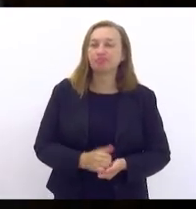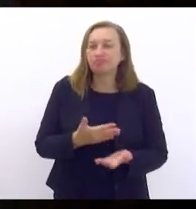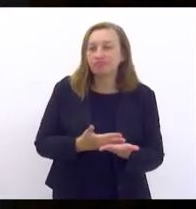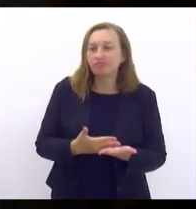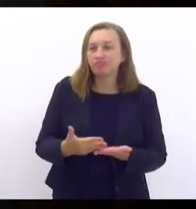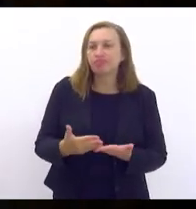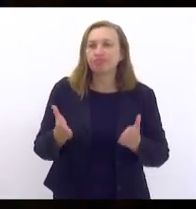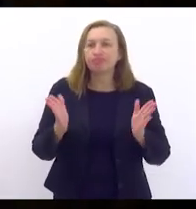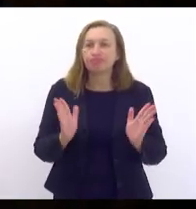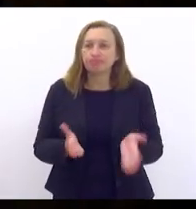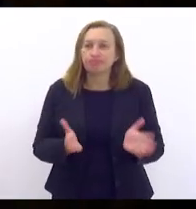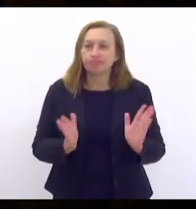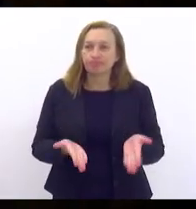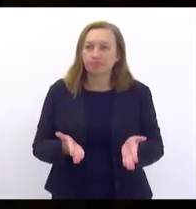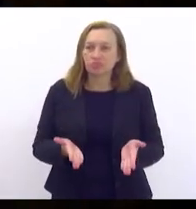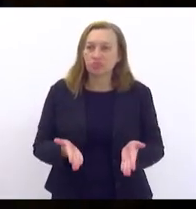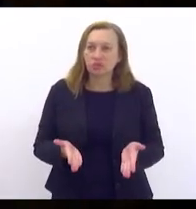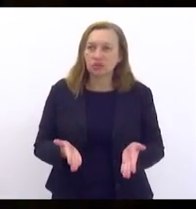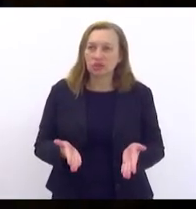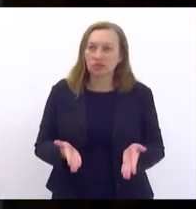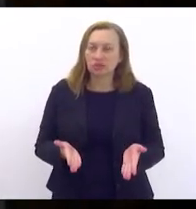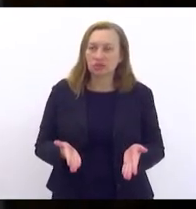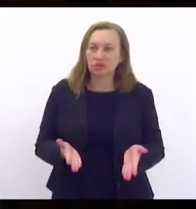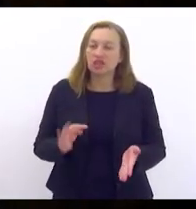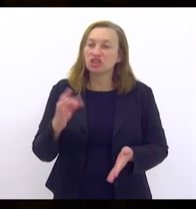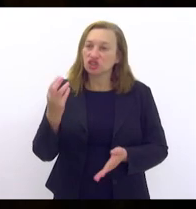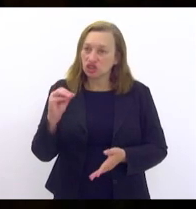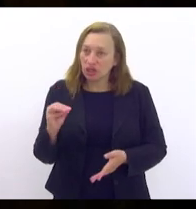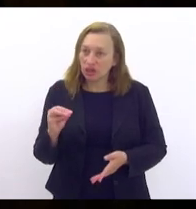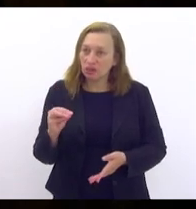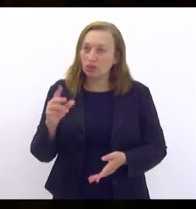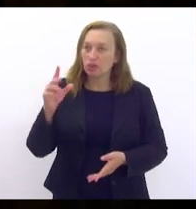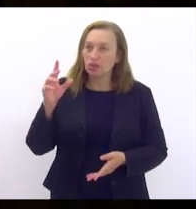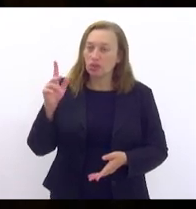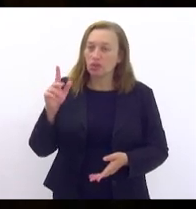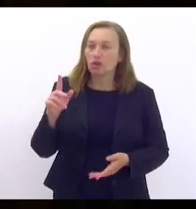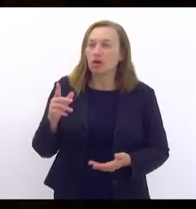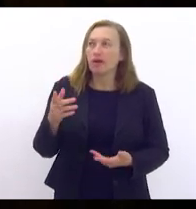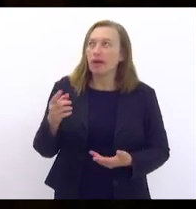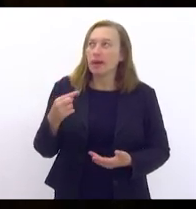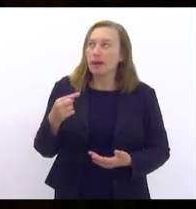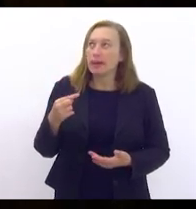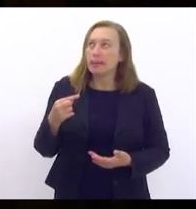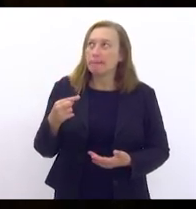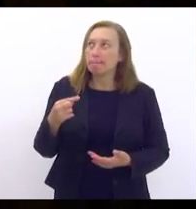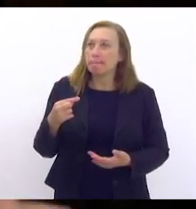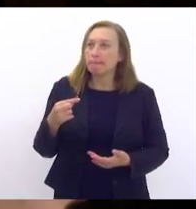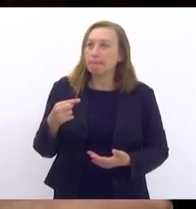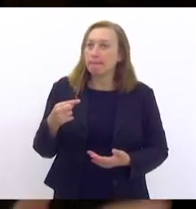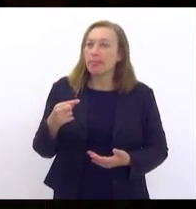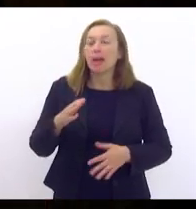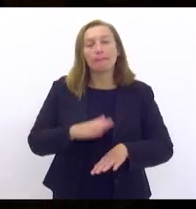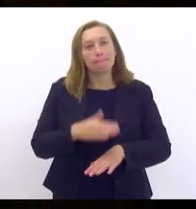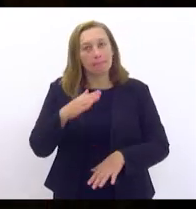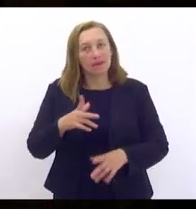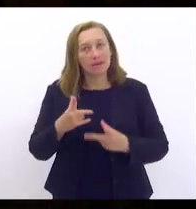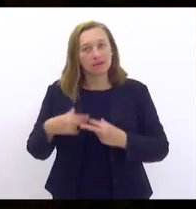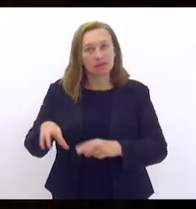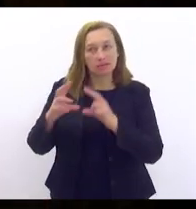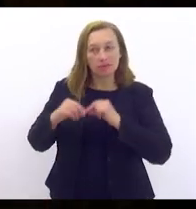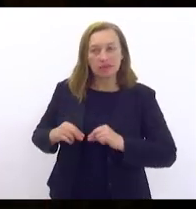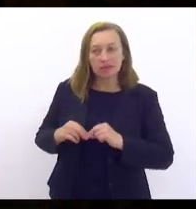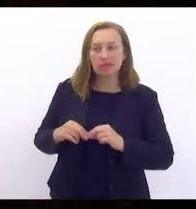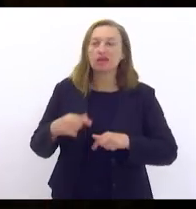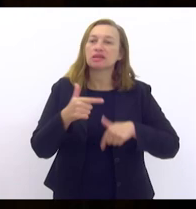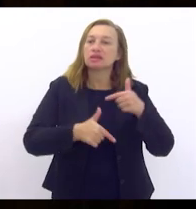iniciamos agora o Thiago né o Thiago Pampulha Ele me trouxe mais esse presente que é trabalhar com